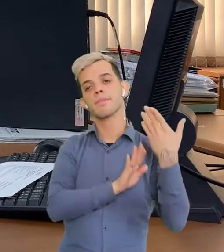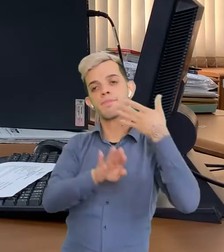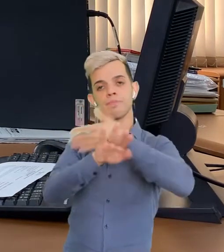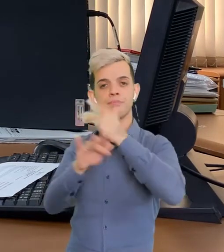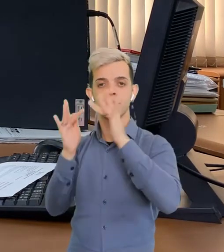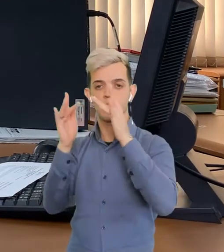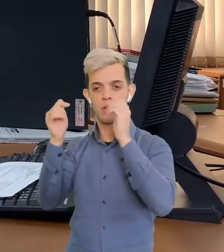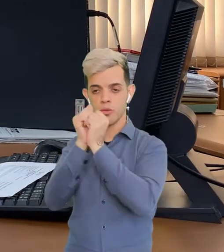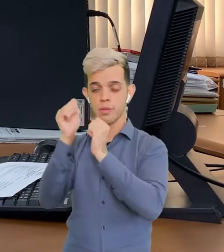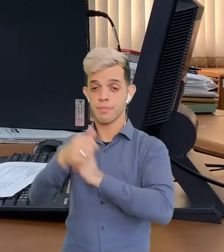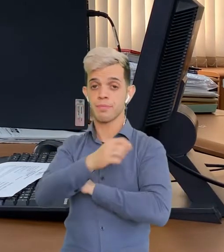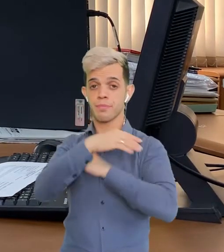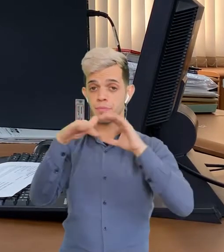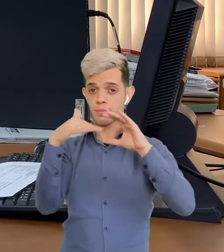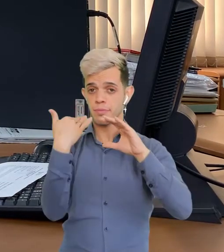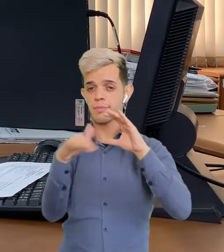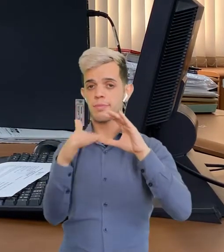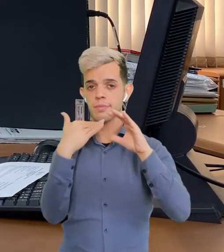e-mail,